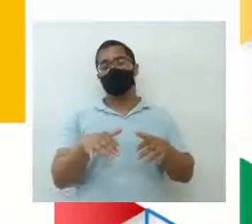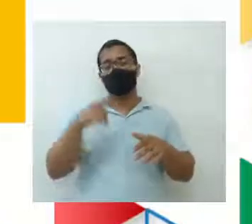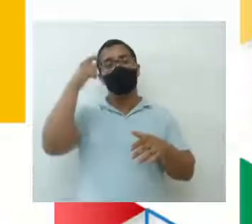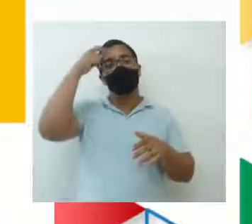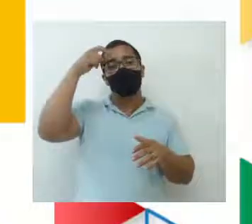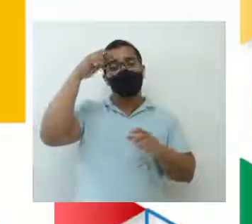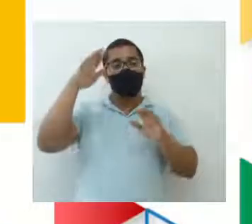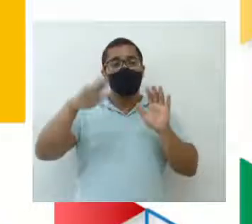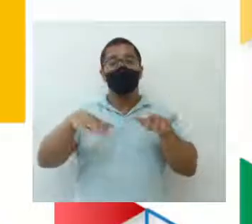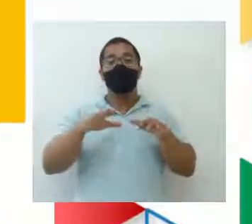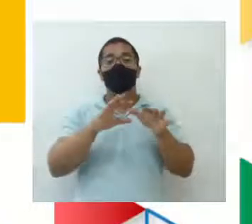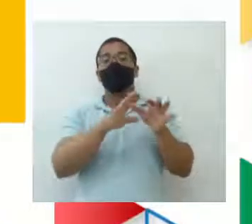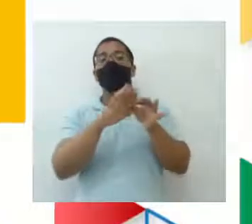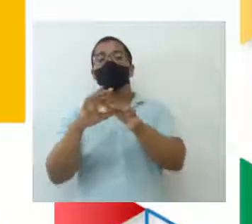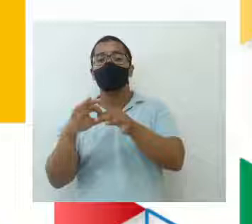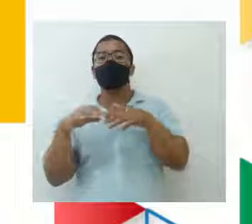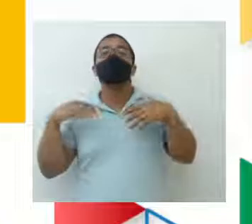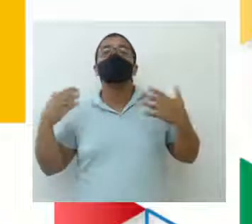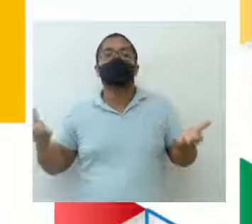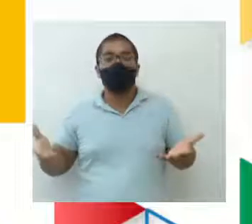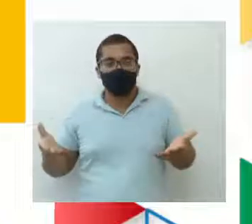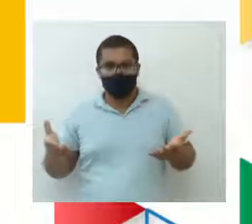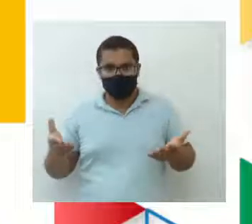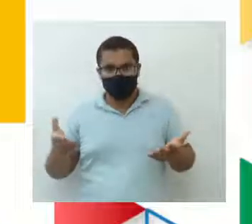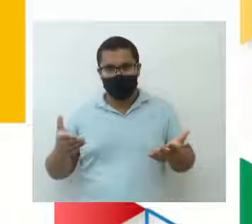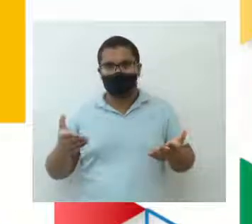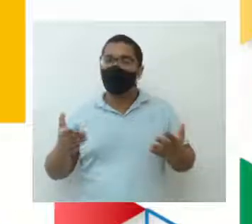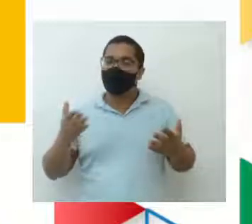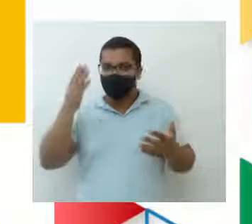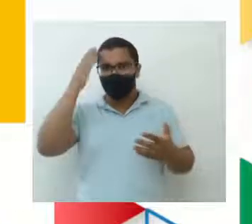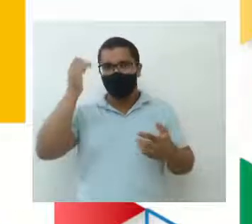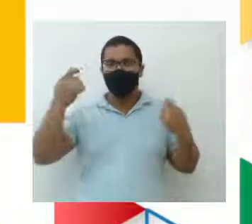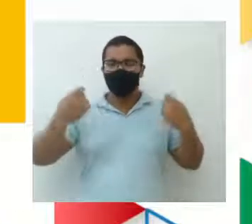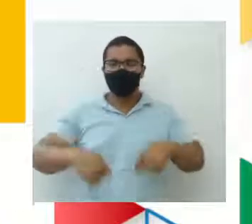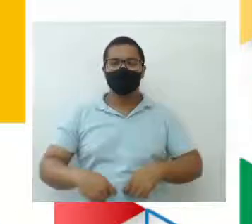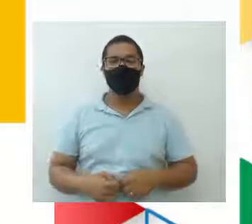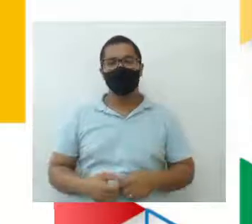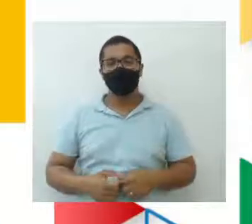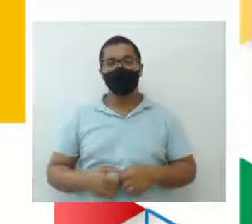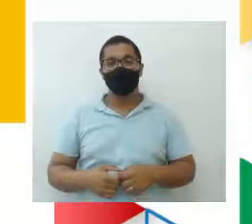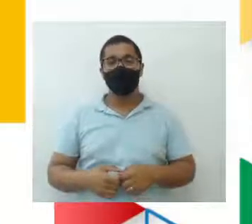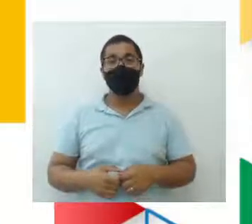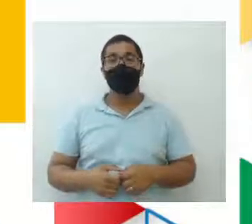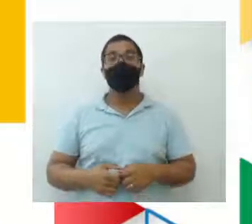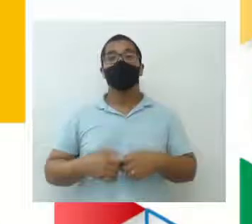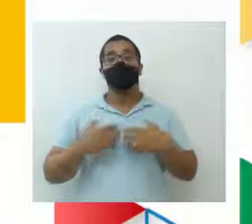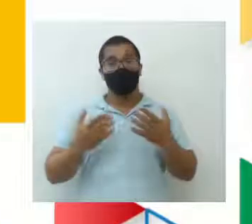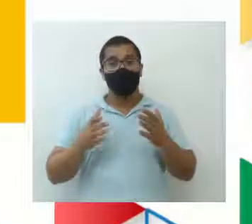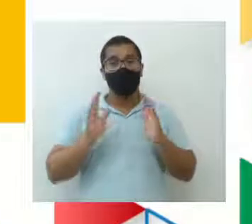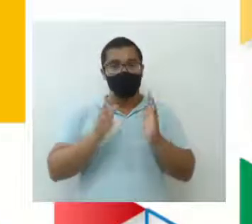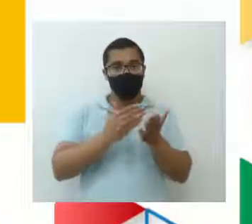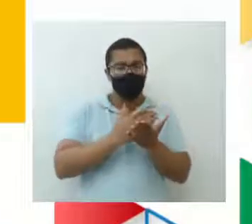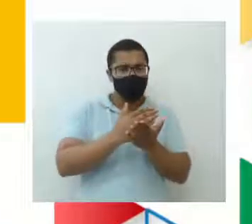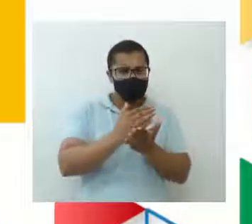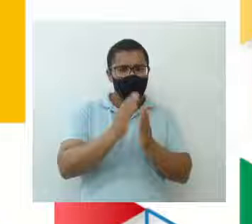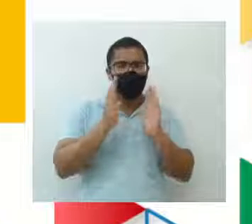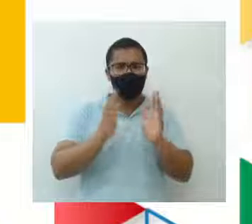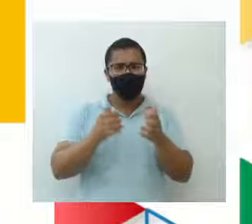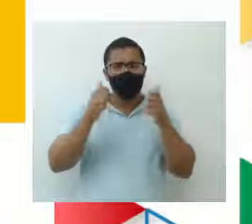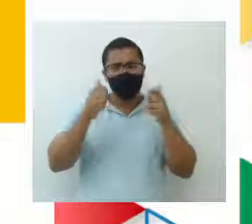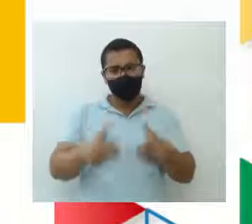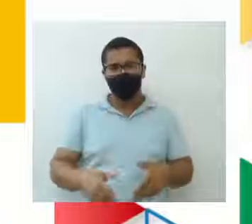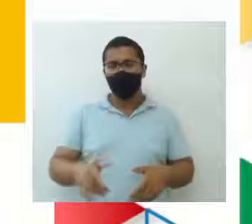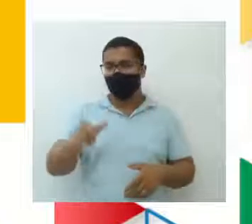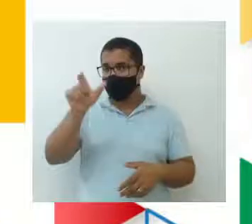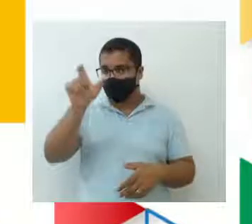qual ela está inserida. Vejam só que é sempre aquilo na questão que nós estudamos lá no começo, certo? O